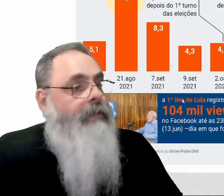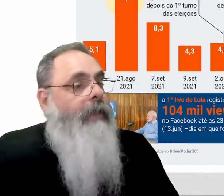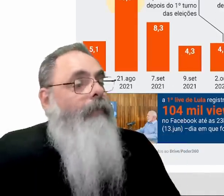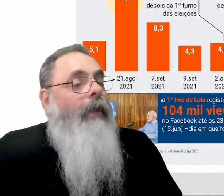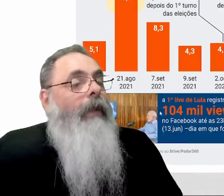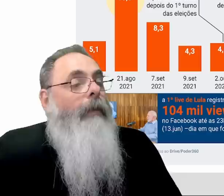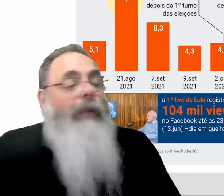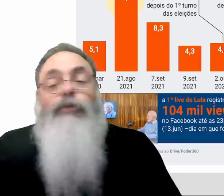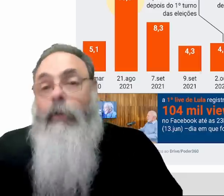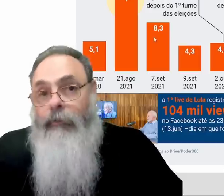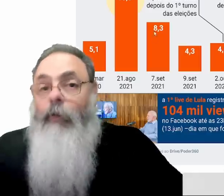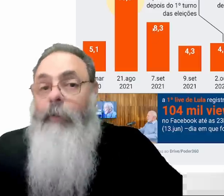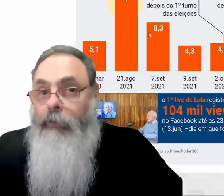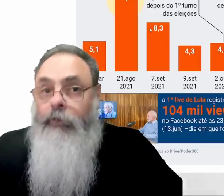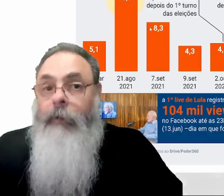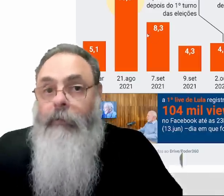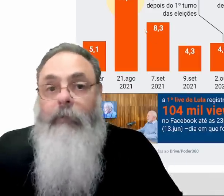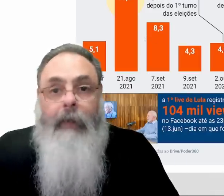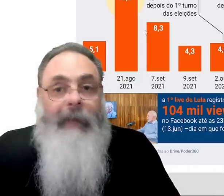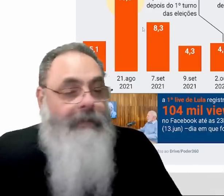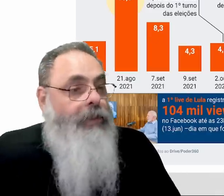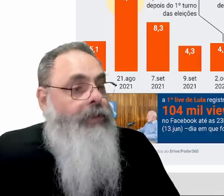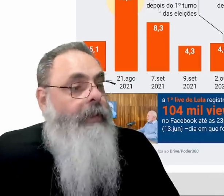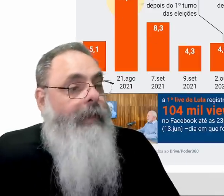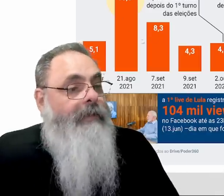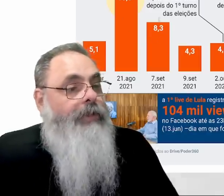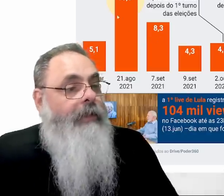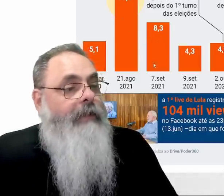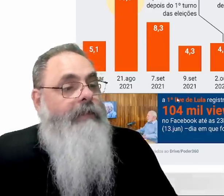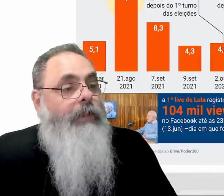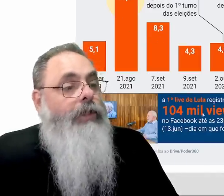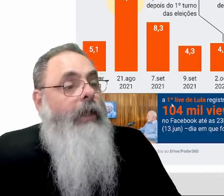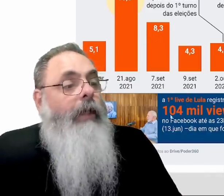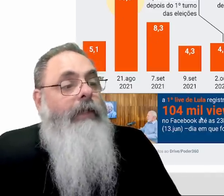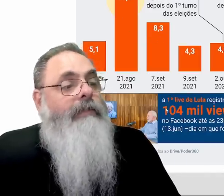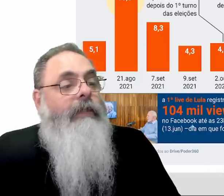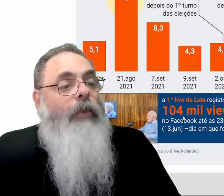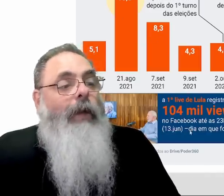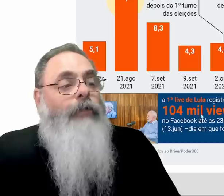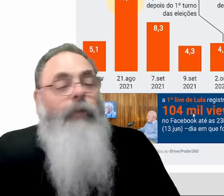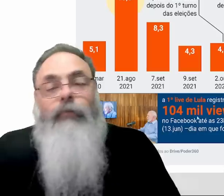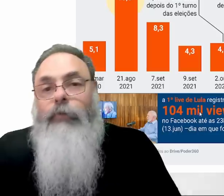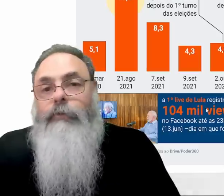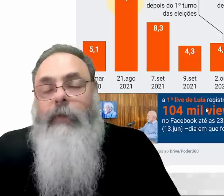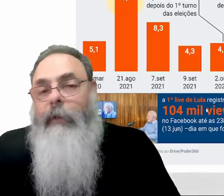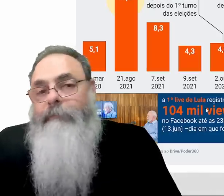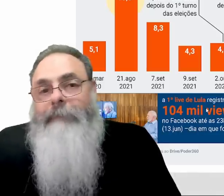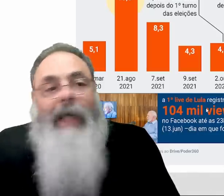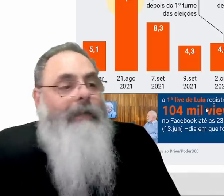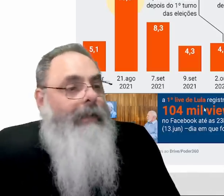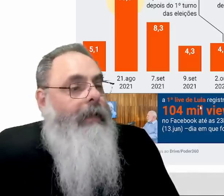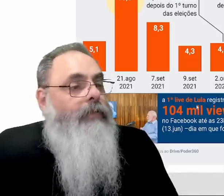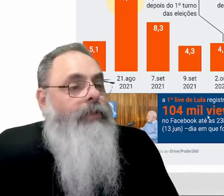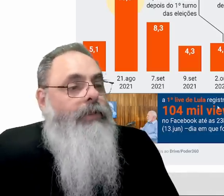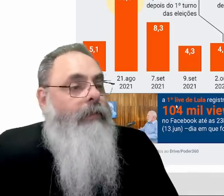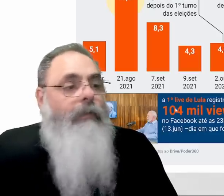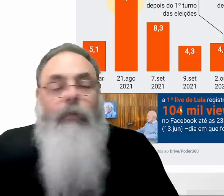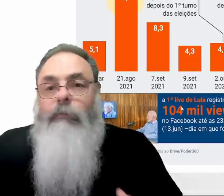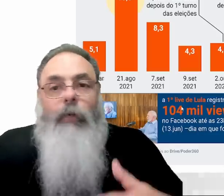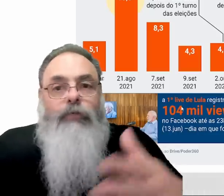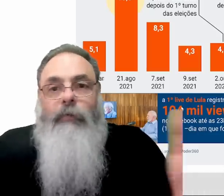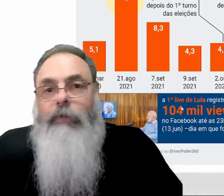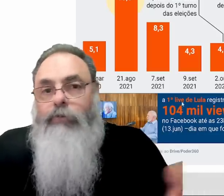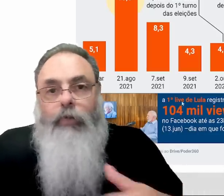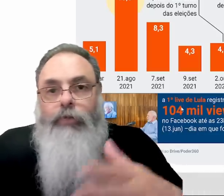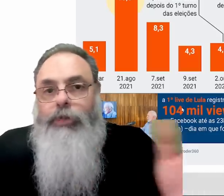visualizações né mas de qualquer forma um número é bastante bastante interessante e 104 mil views é nada né ou seja